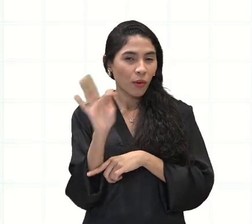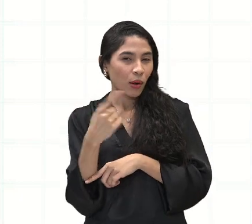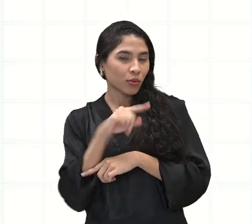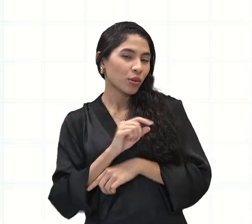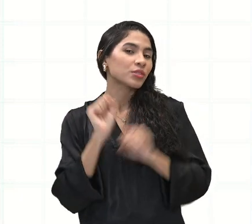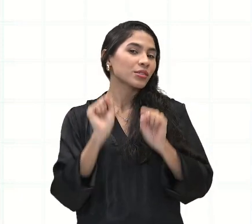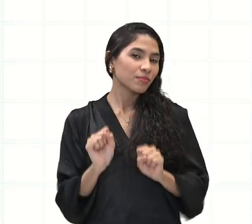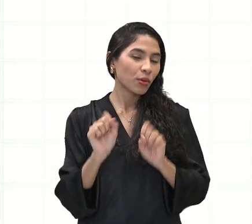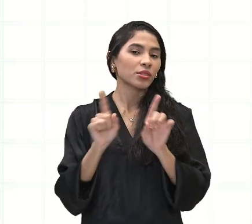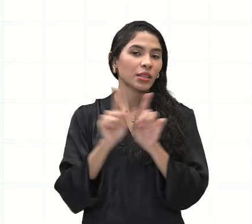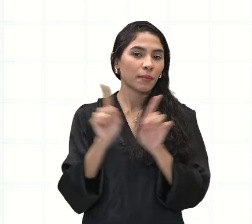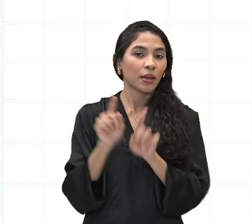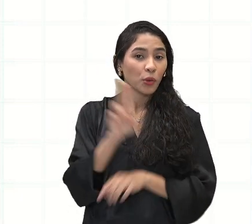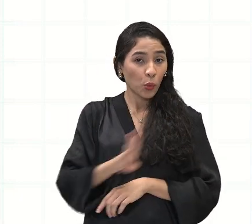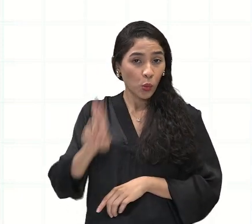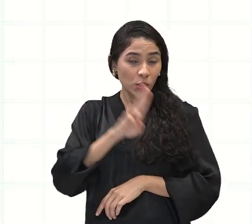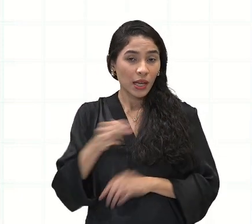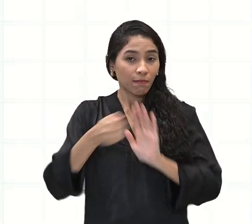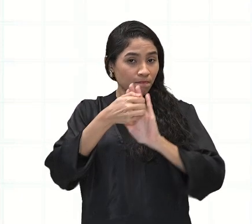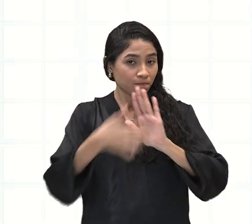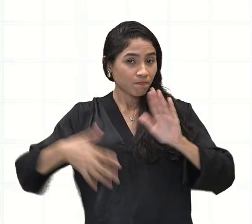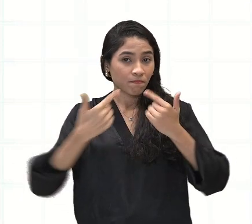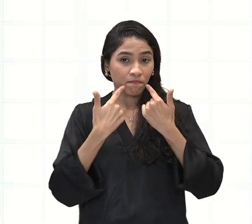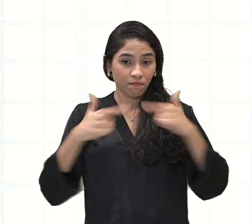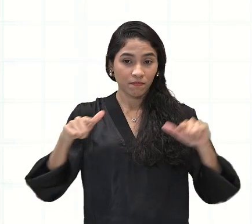estar utilizando sem que a gente se dê conta.